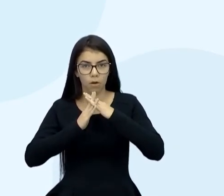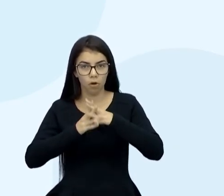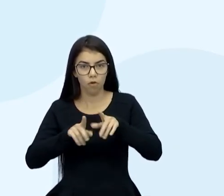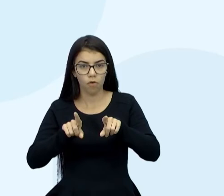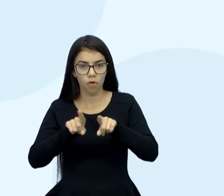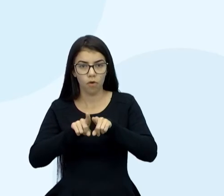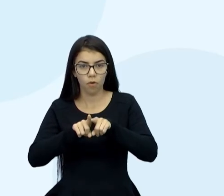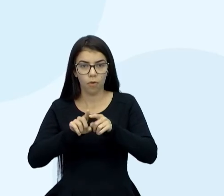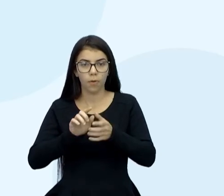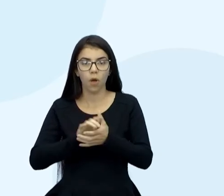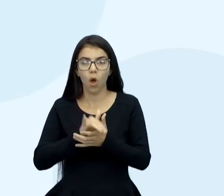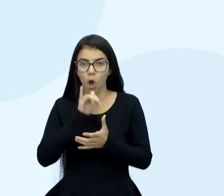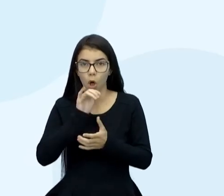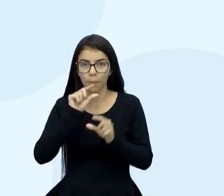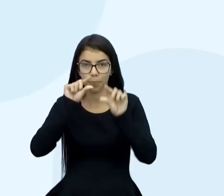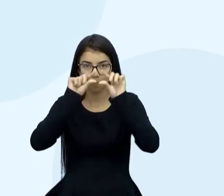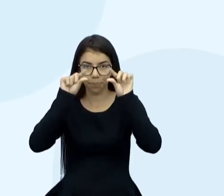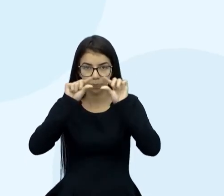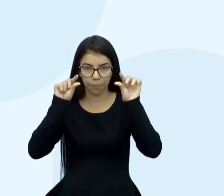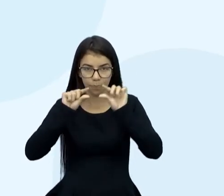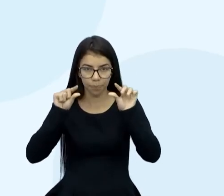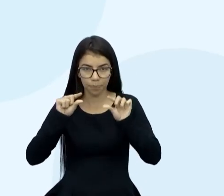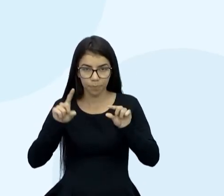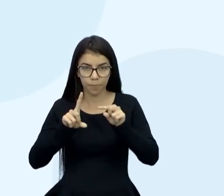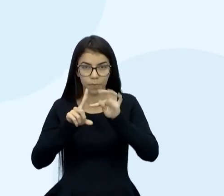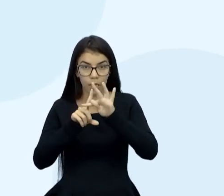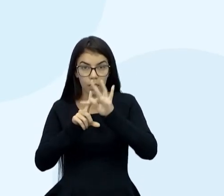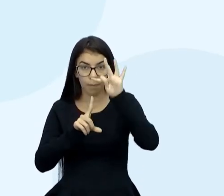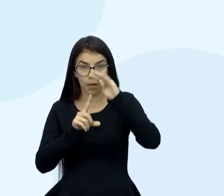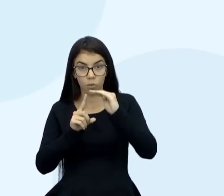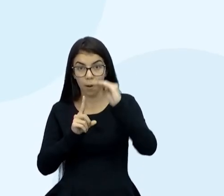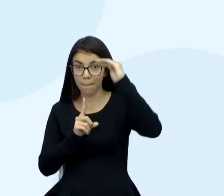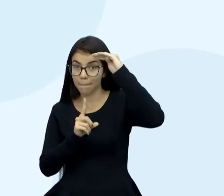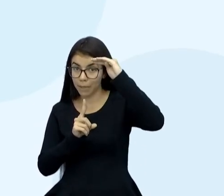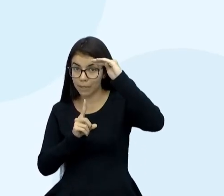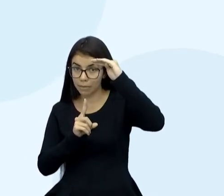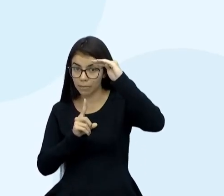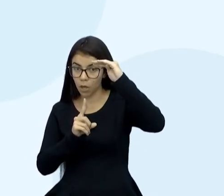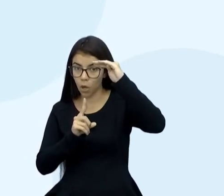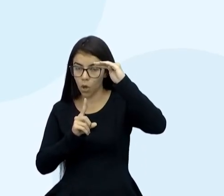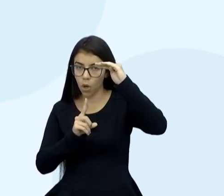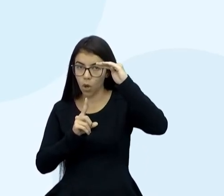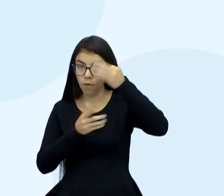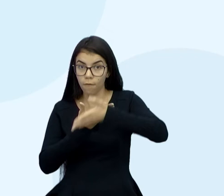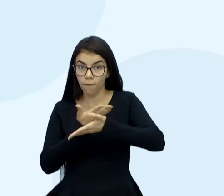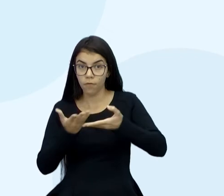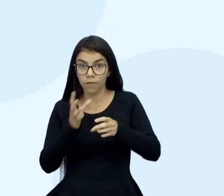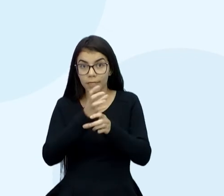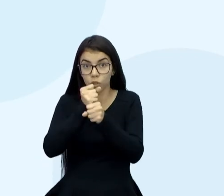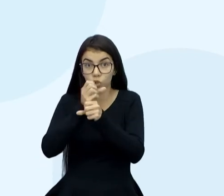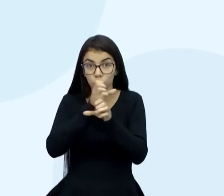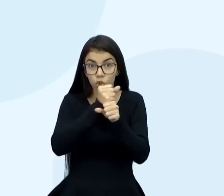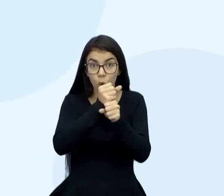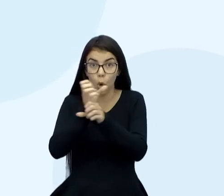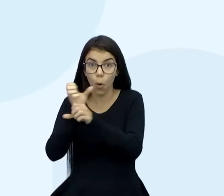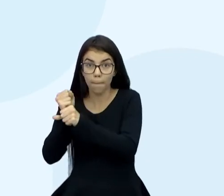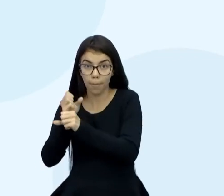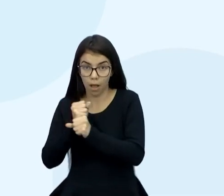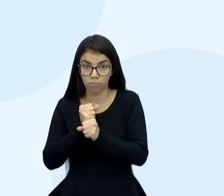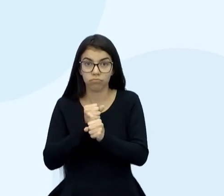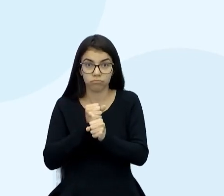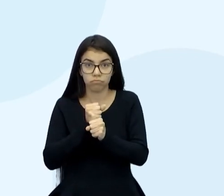a pluviosidade, tá? Então aqui, temperatura máxima, vocês vão ter que somar o quê? Esses que estou